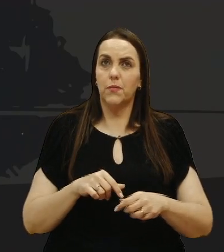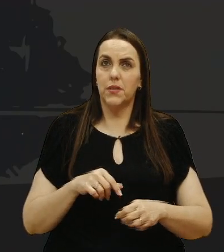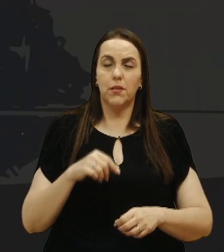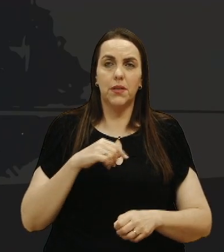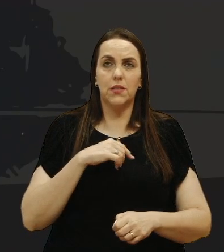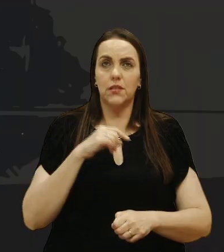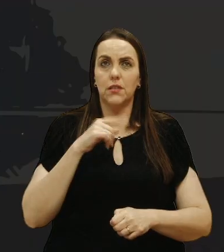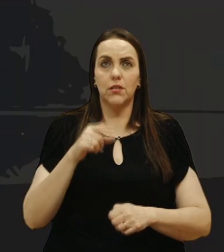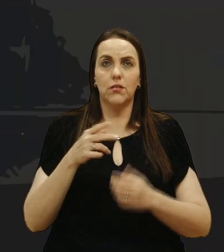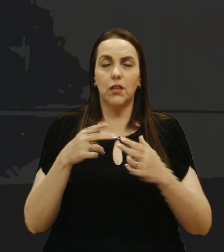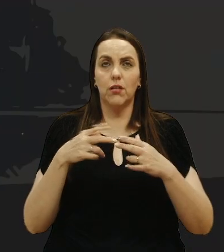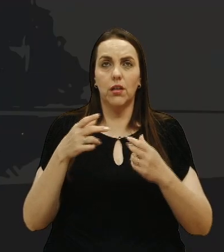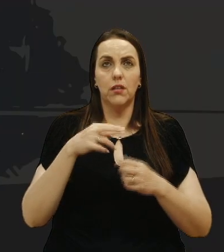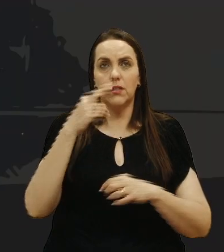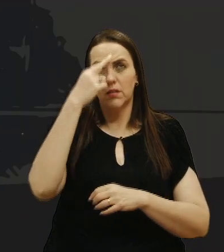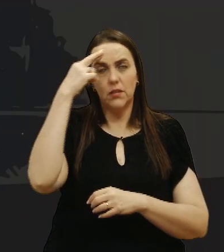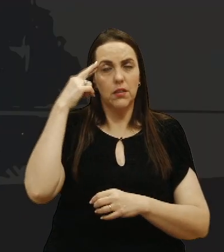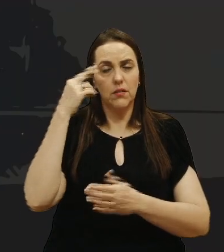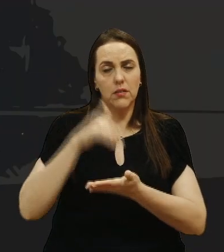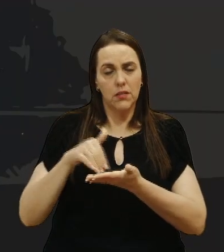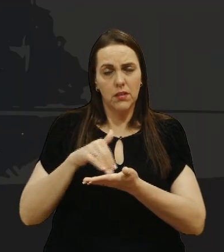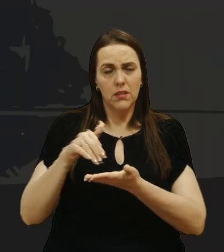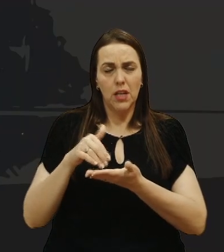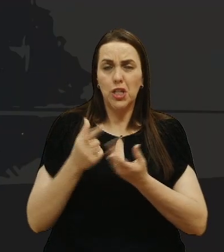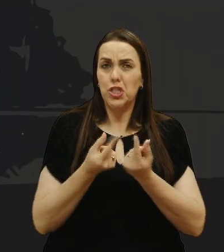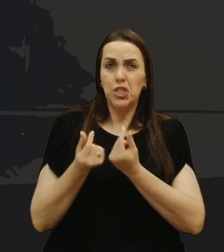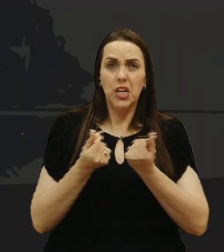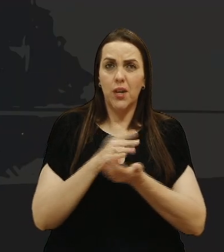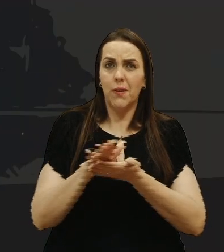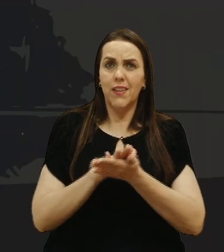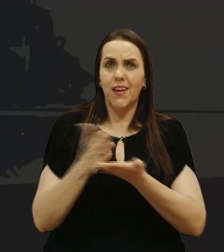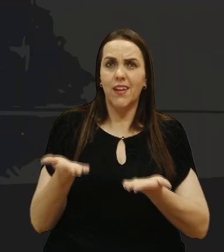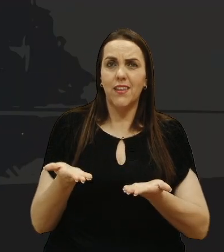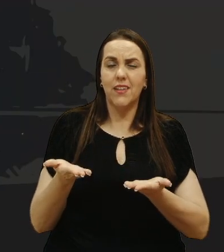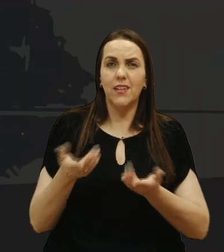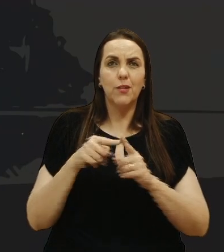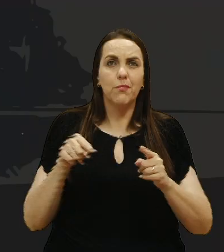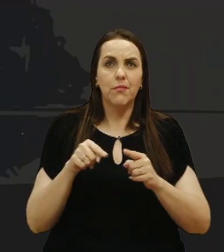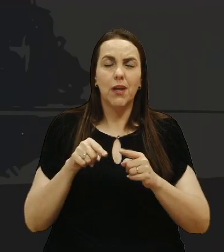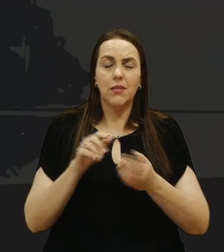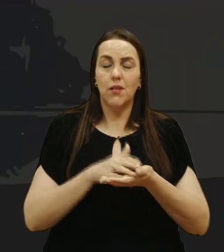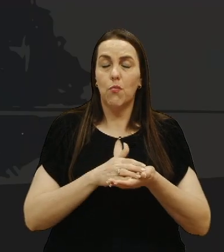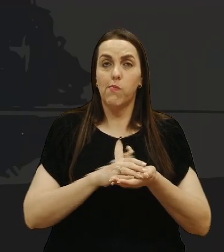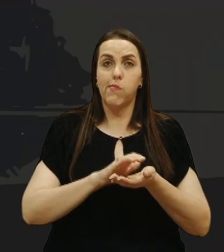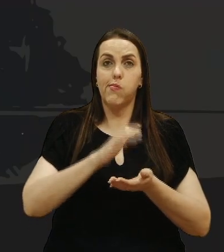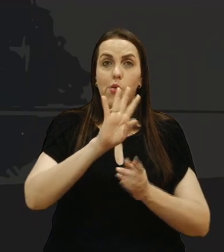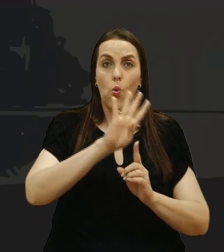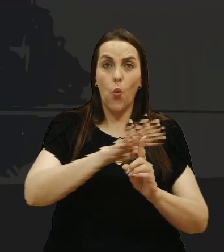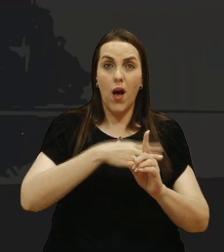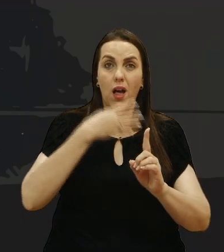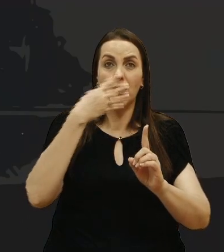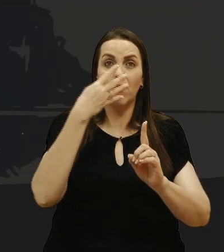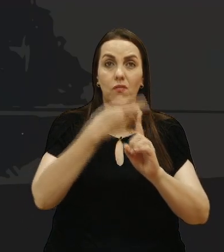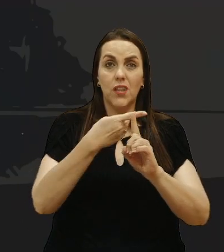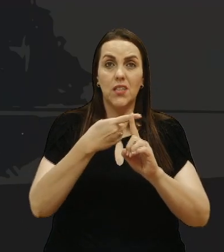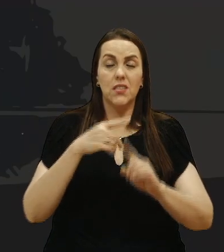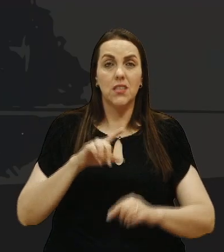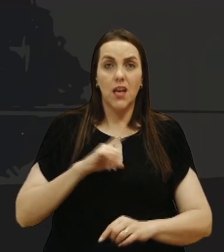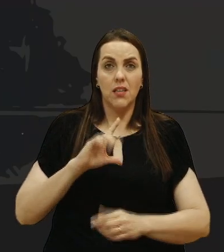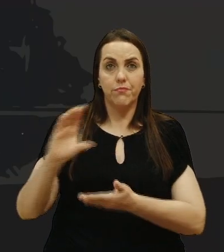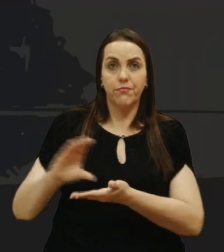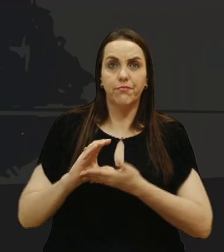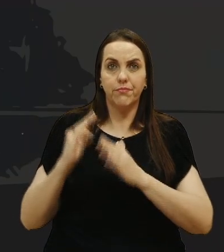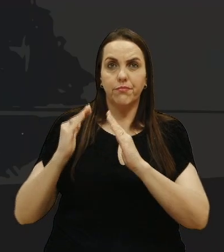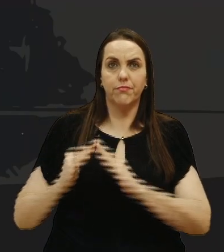Rafael Bueno, de vir aqui explicar, não tem dinheiro para nada, mas aumento em 4 vezes recurso para habitação. Aí tu vai lá, não